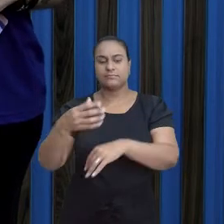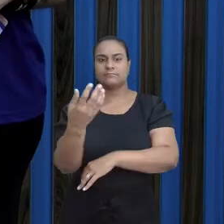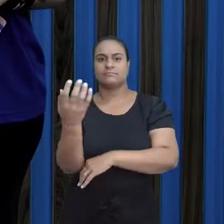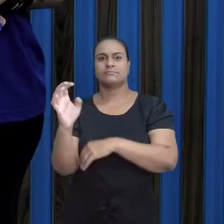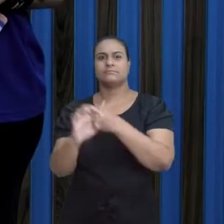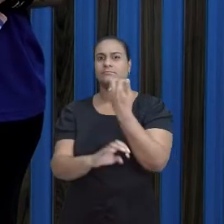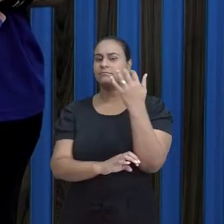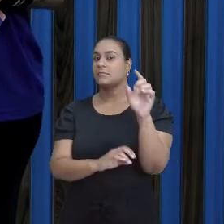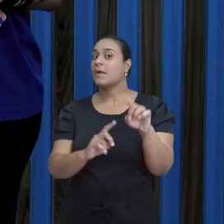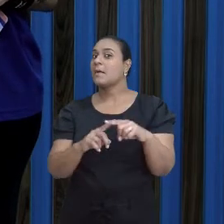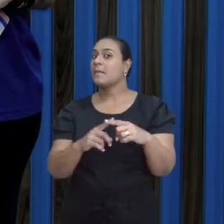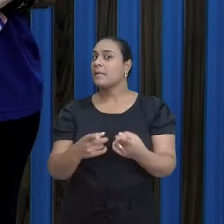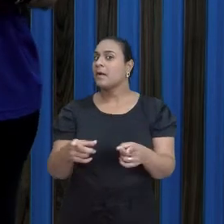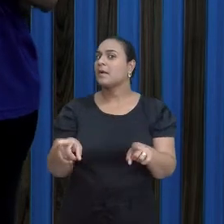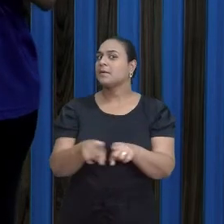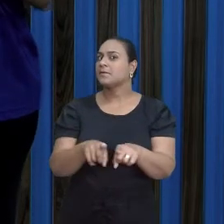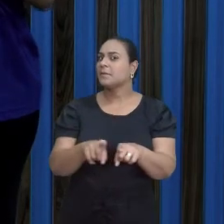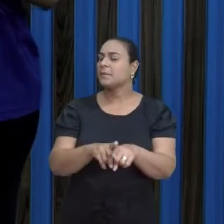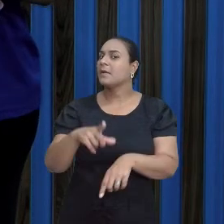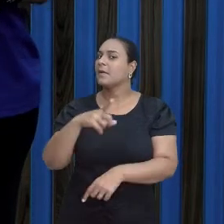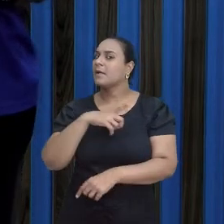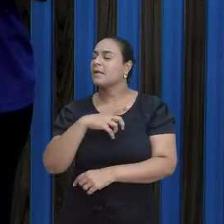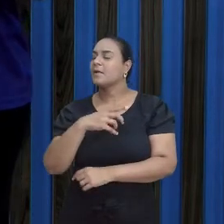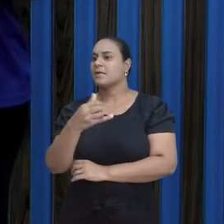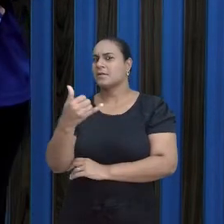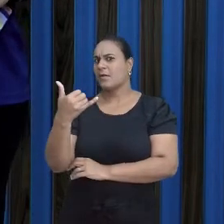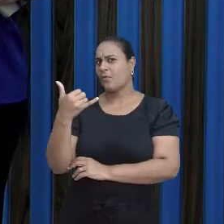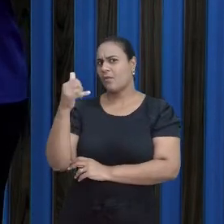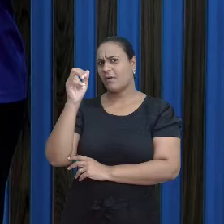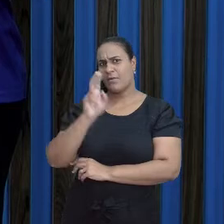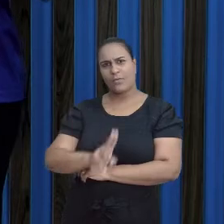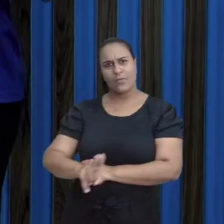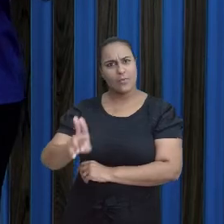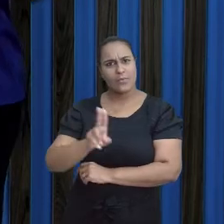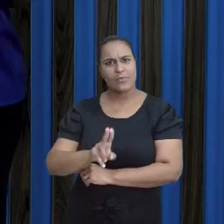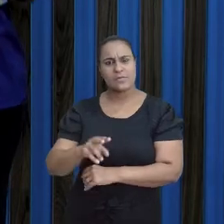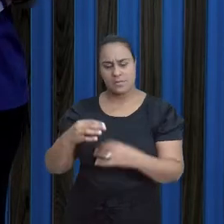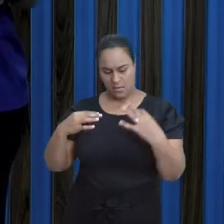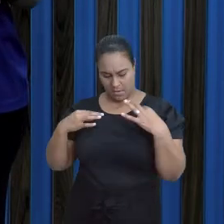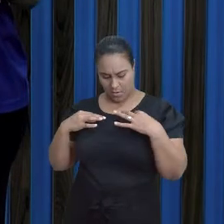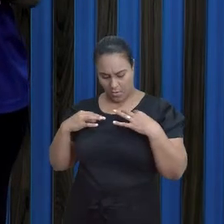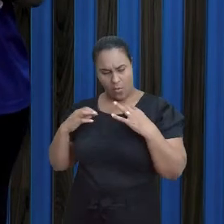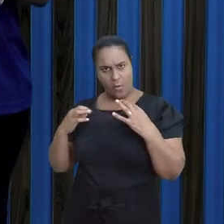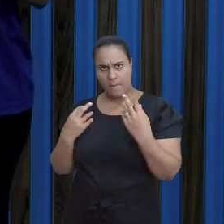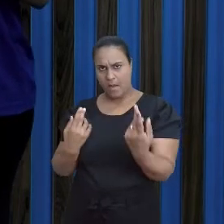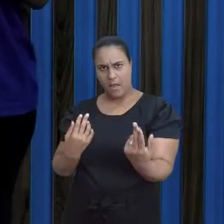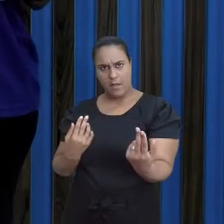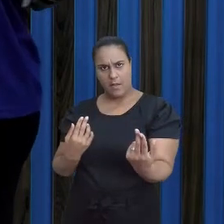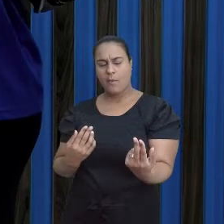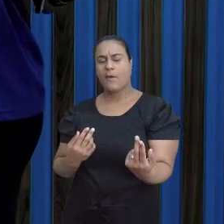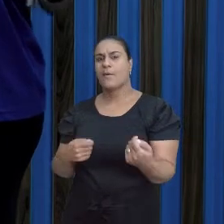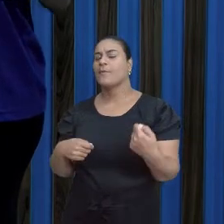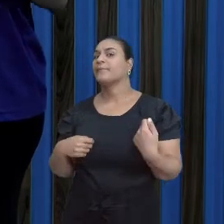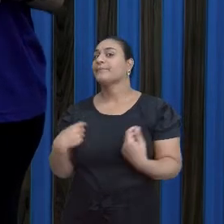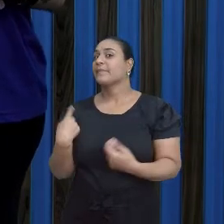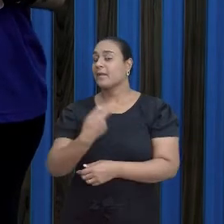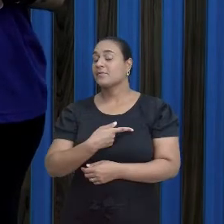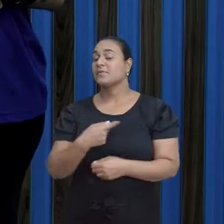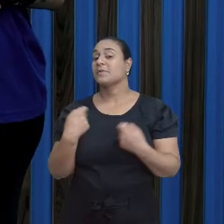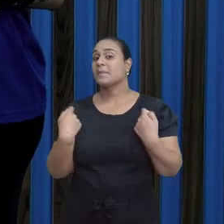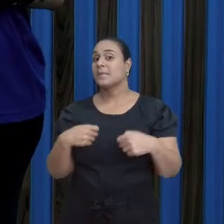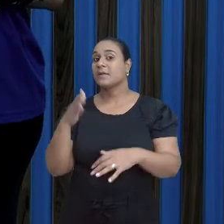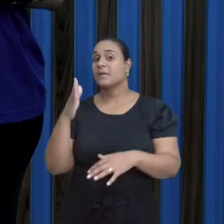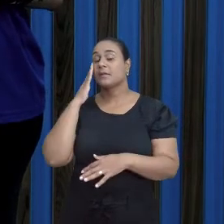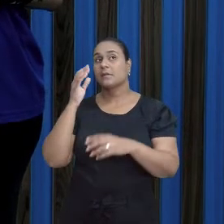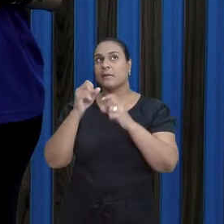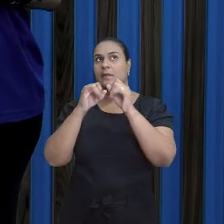mas ele também tem o seu celular, ele também usa roupa como a nossa, né? A gente precisa